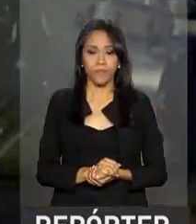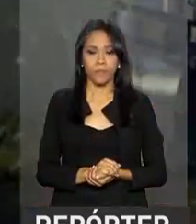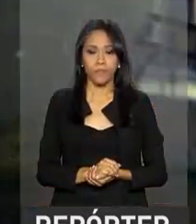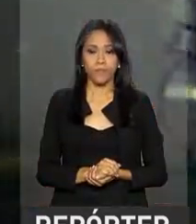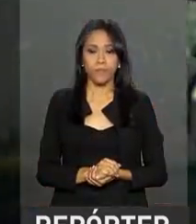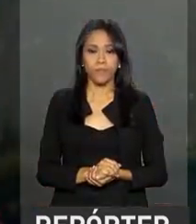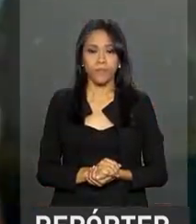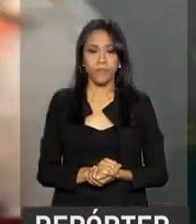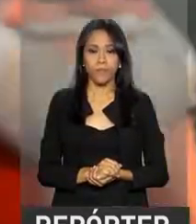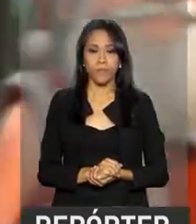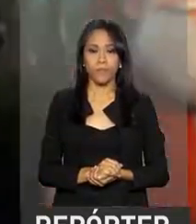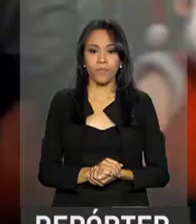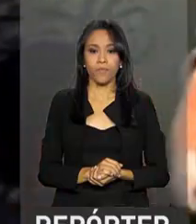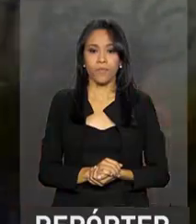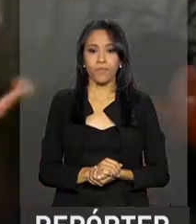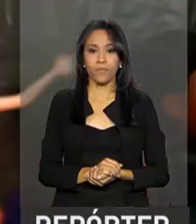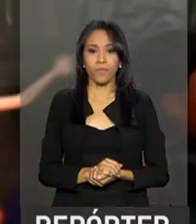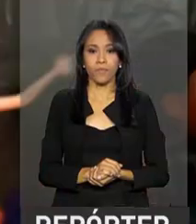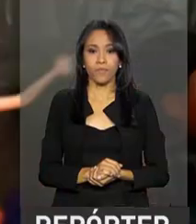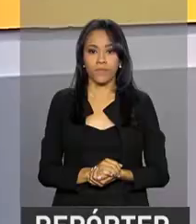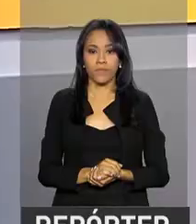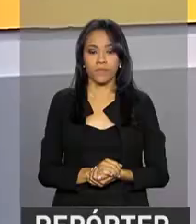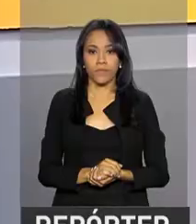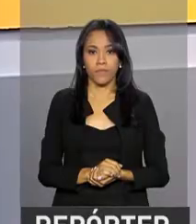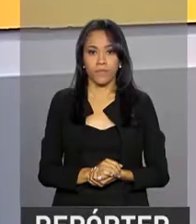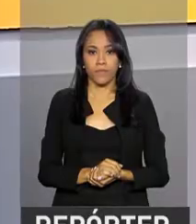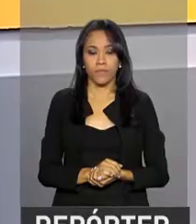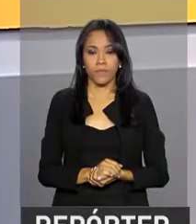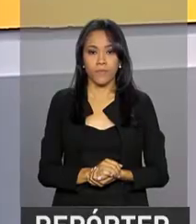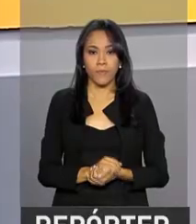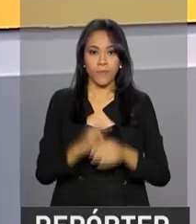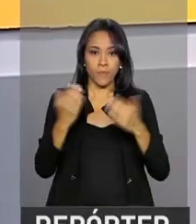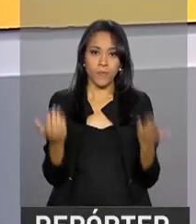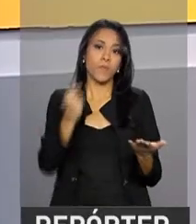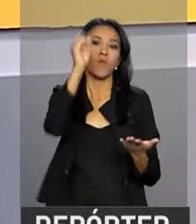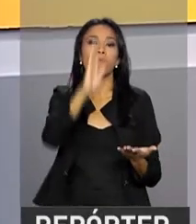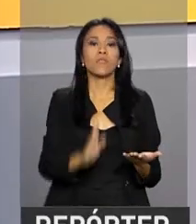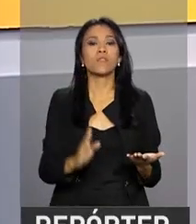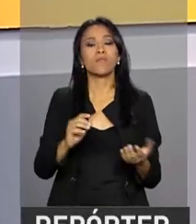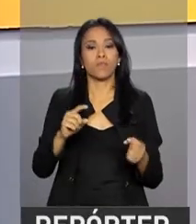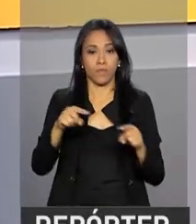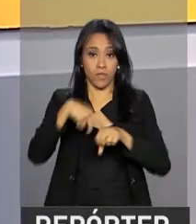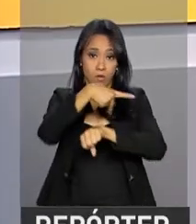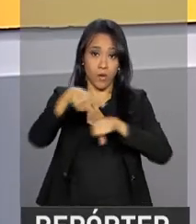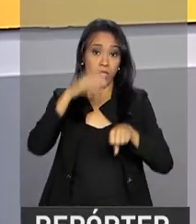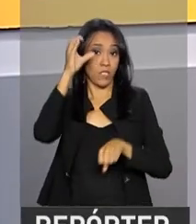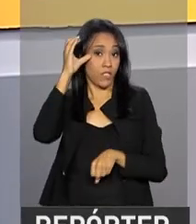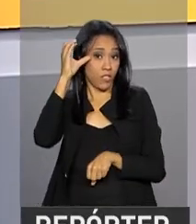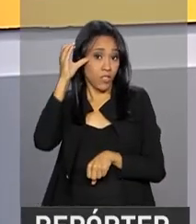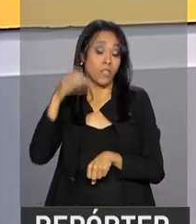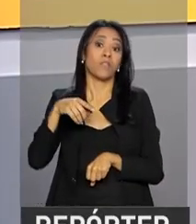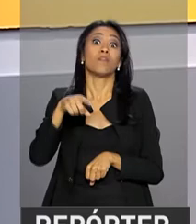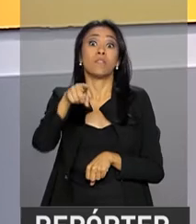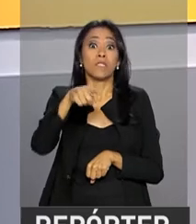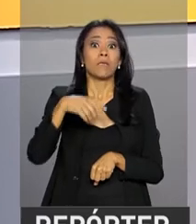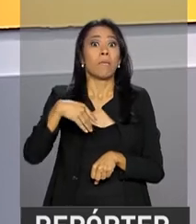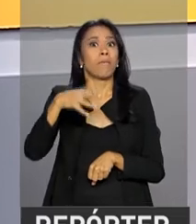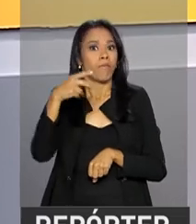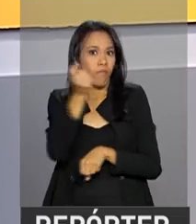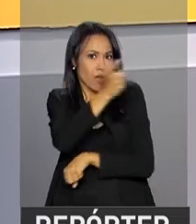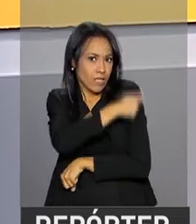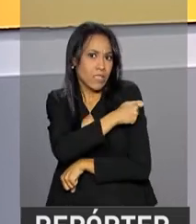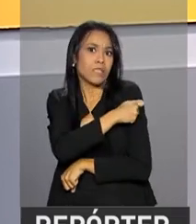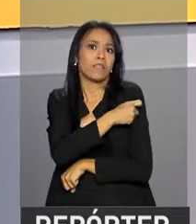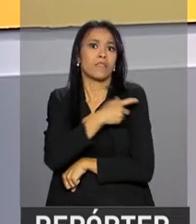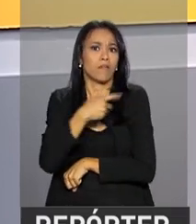15 anos para vacinar atualizar a caderneta e o brasil ea china estão entre os países com maiores índices de cobertura de